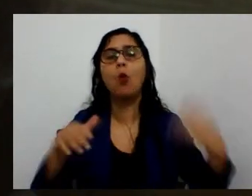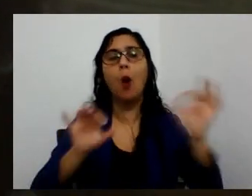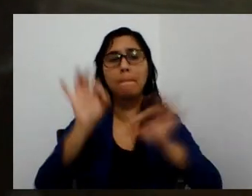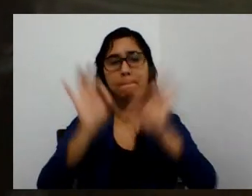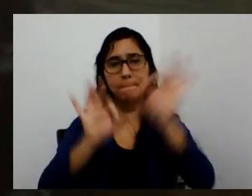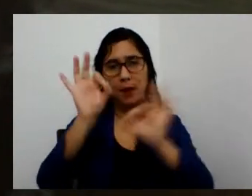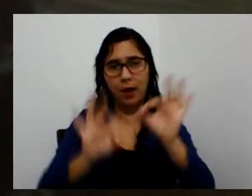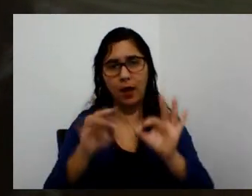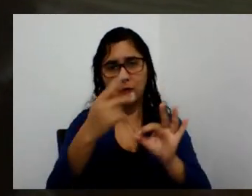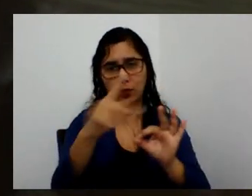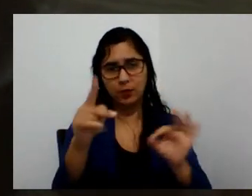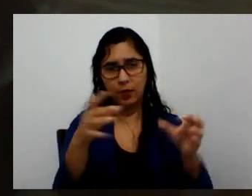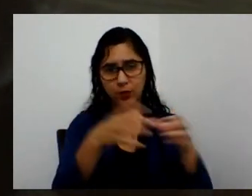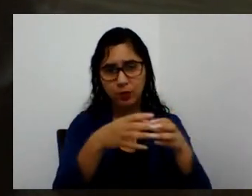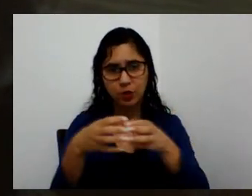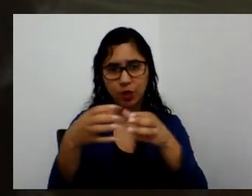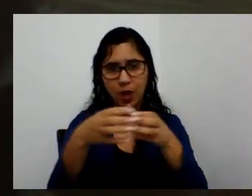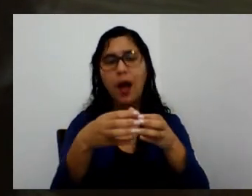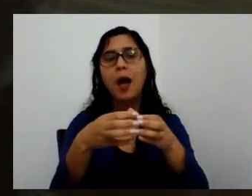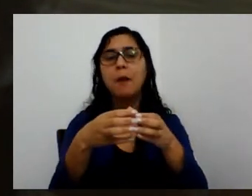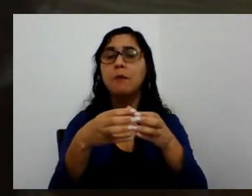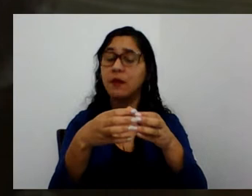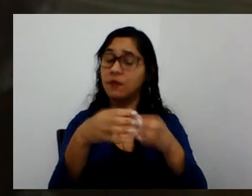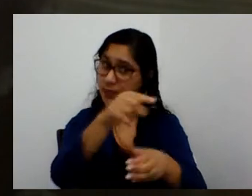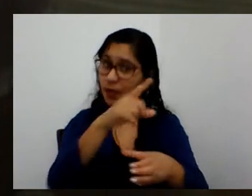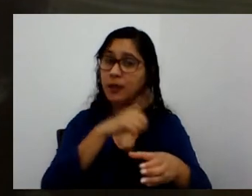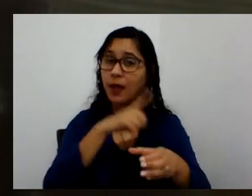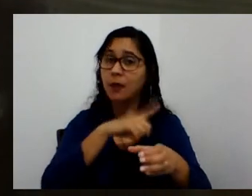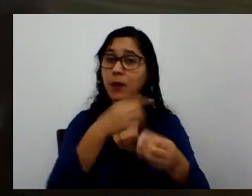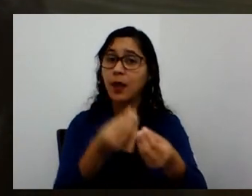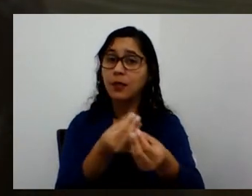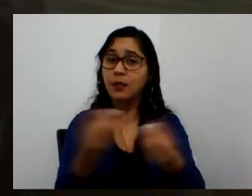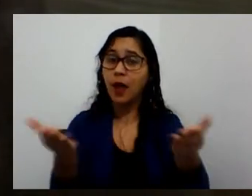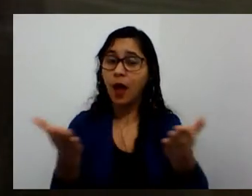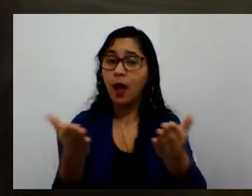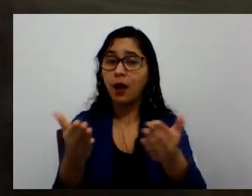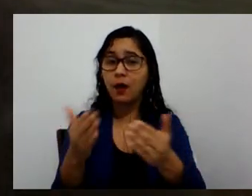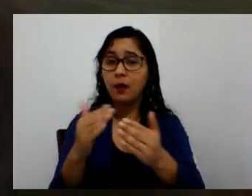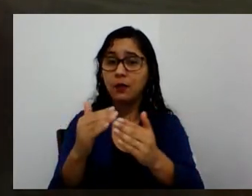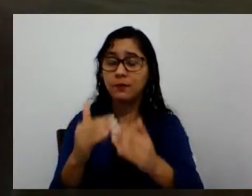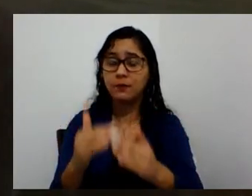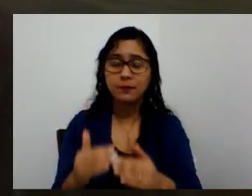quais os planos das chapas possuem para viabilizar o aumento,